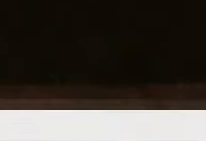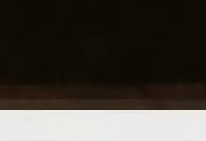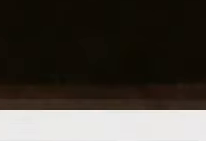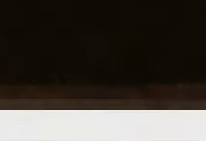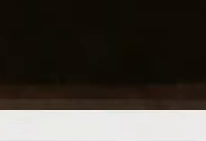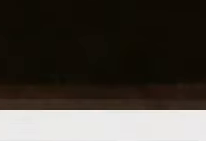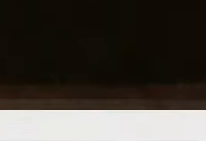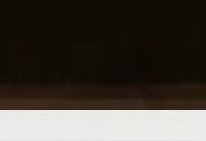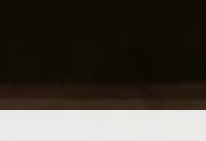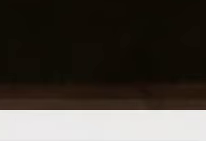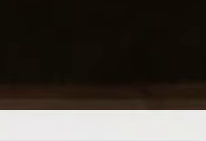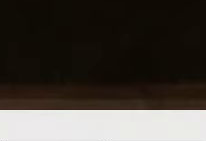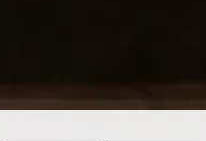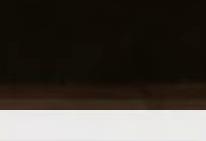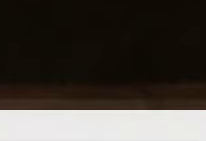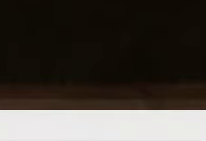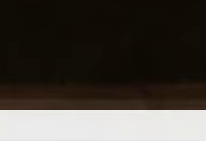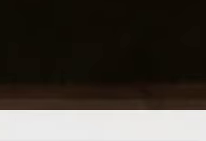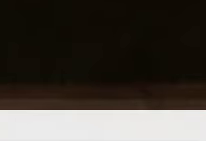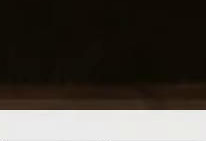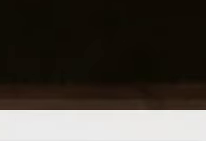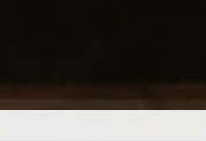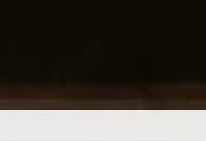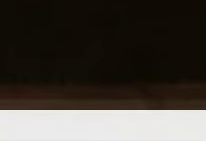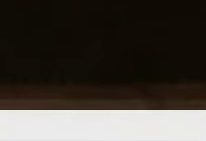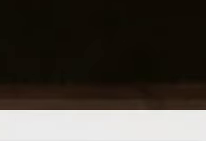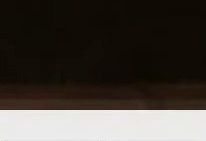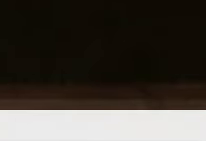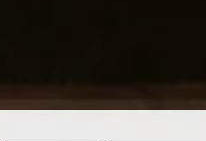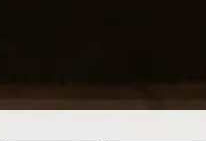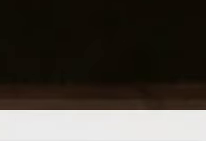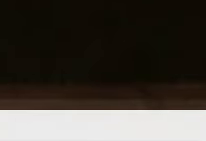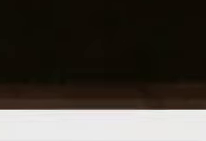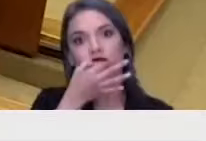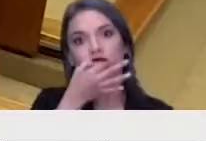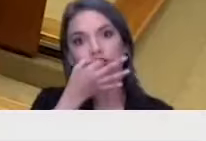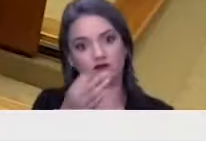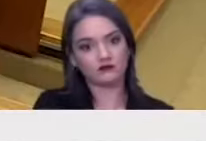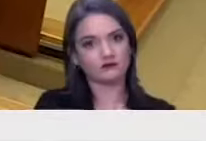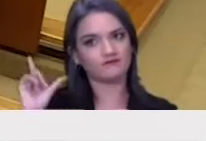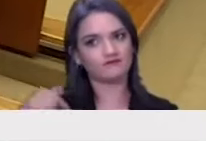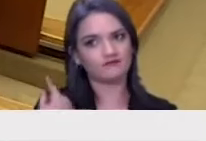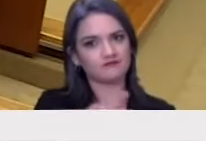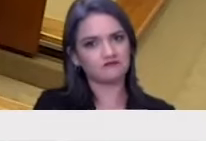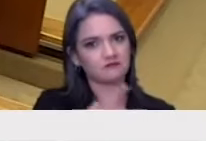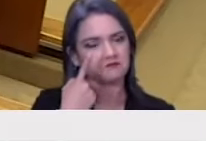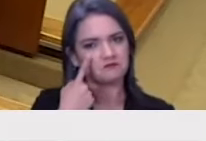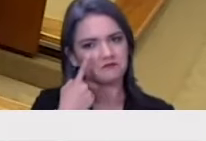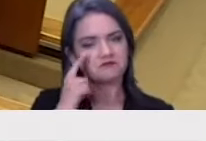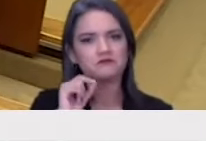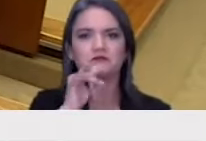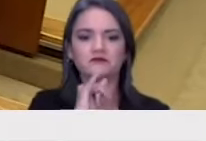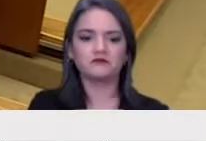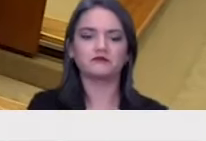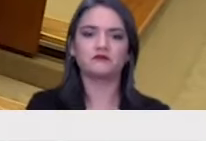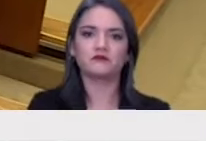Exatamente, Favalli. O julgamento aconteceu hoje à tarde. O STF ele decidiu que o Ministério Público deve apurar violência de agentes